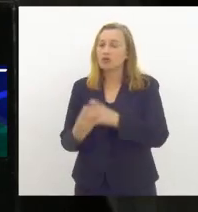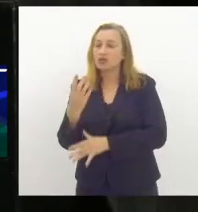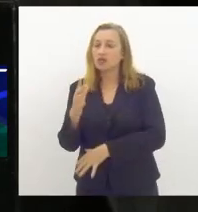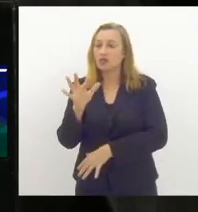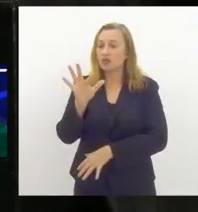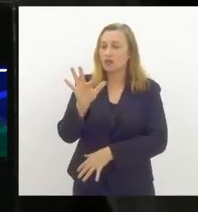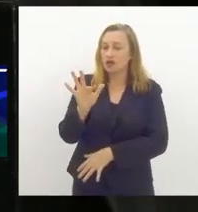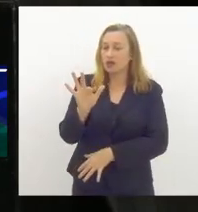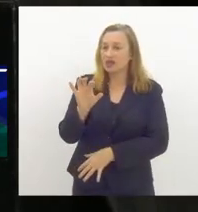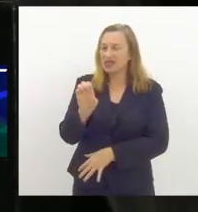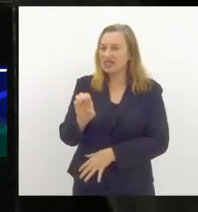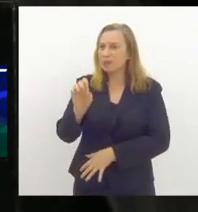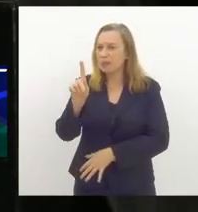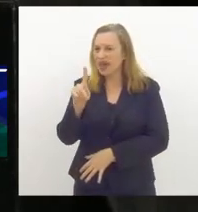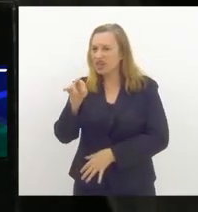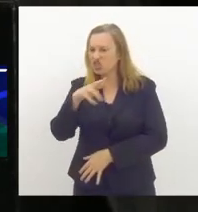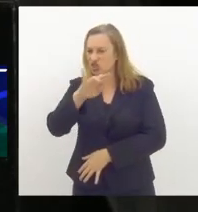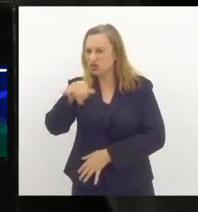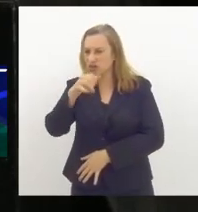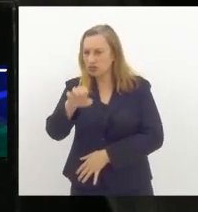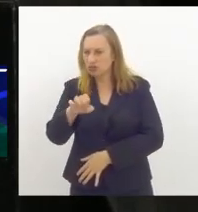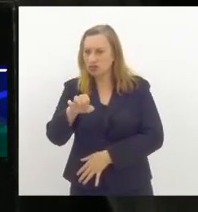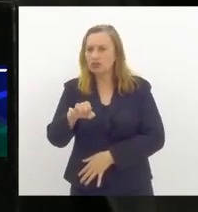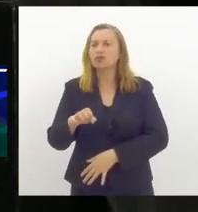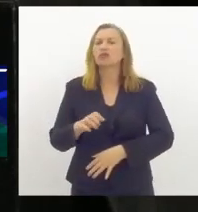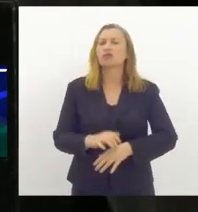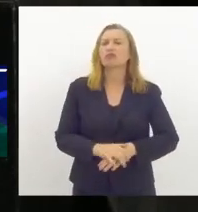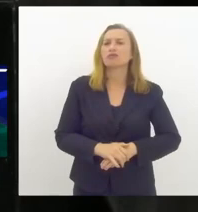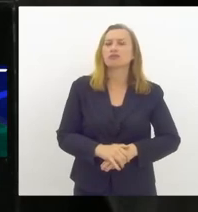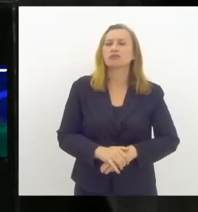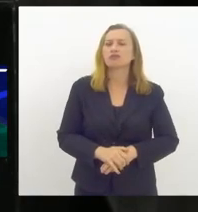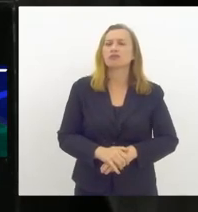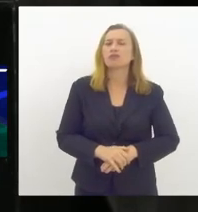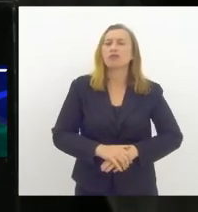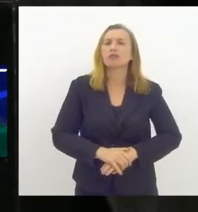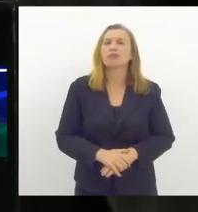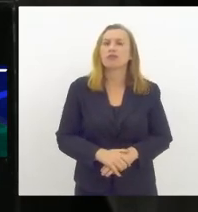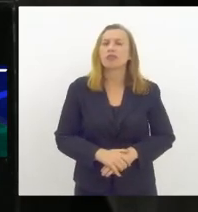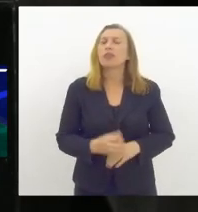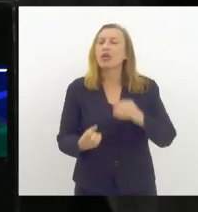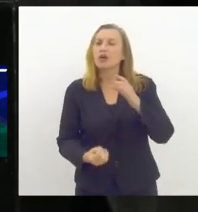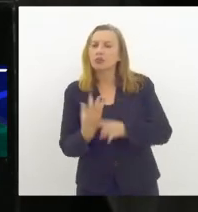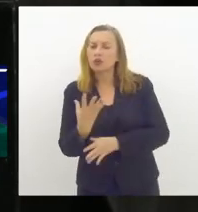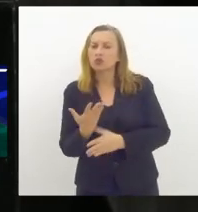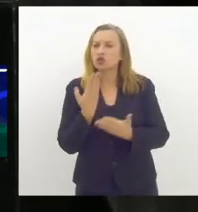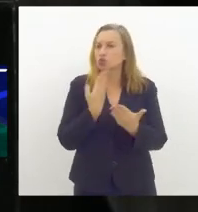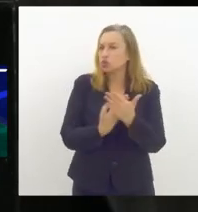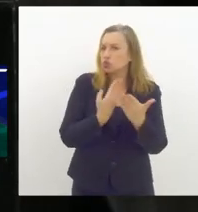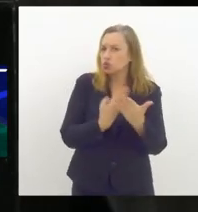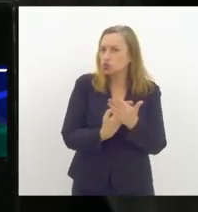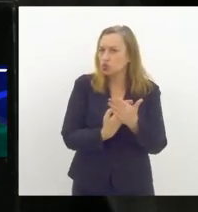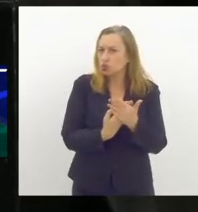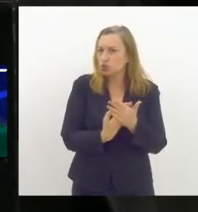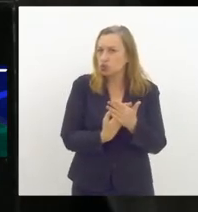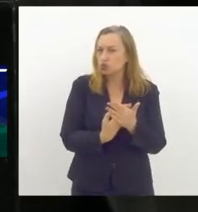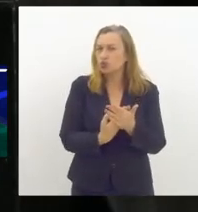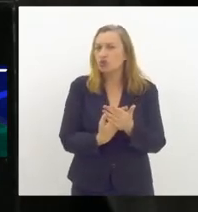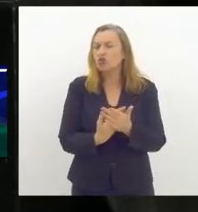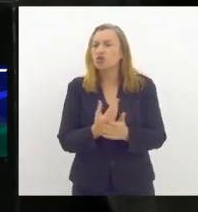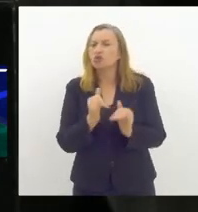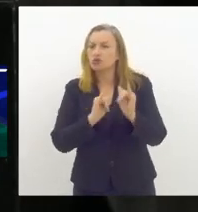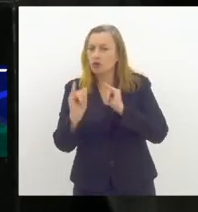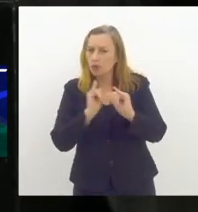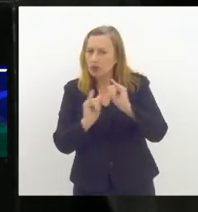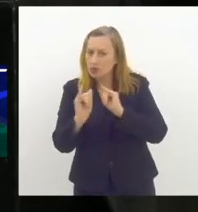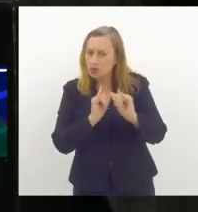ceperj que tem teria capacidade já que a sua a sua função principal é produzir estudos dados